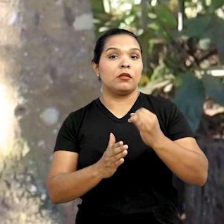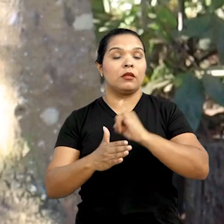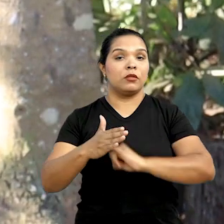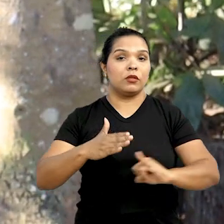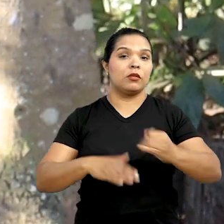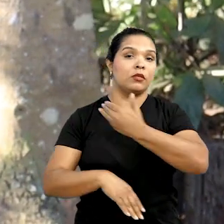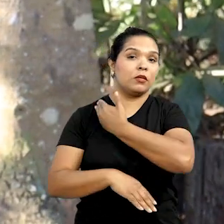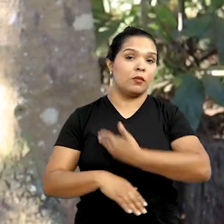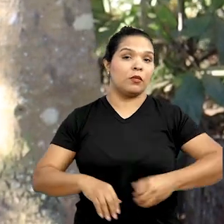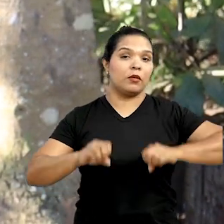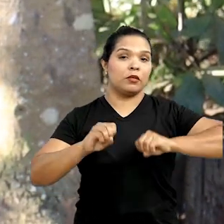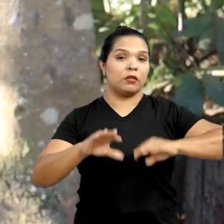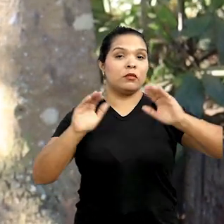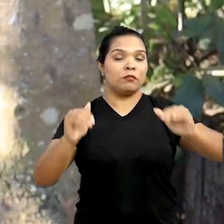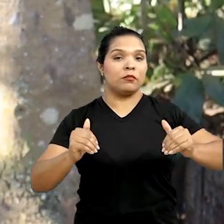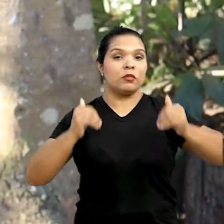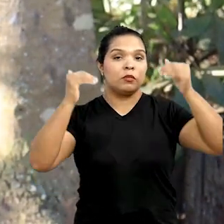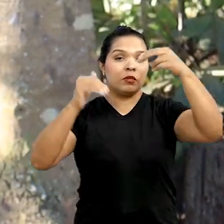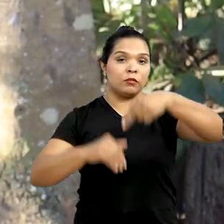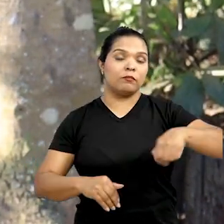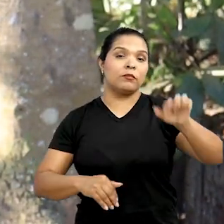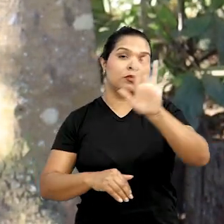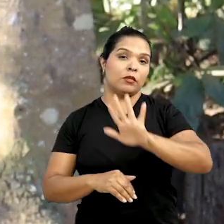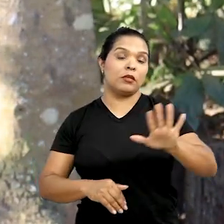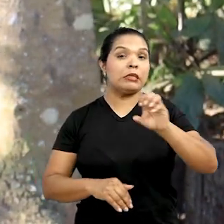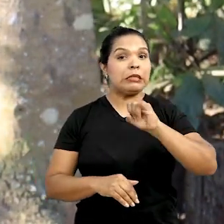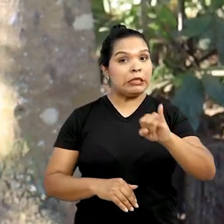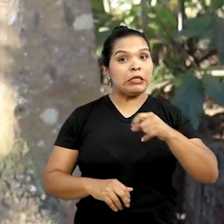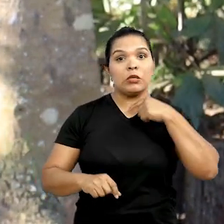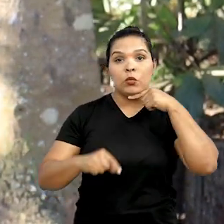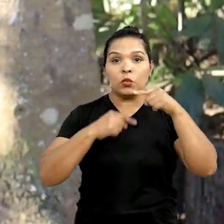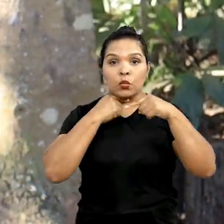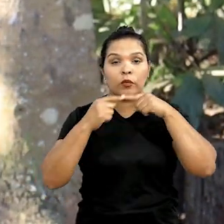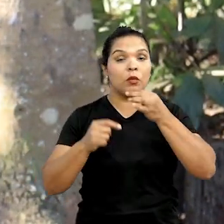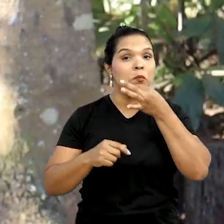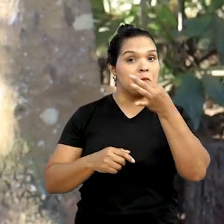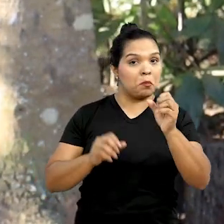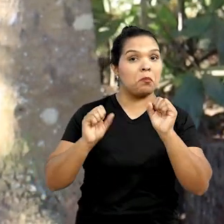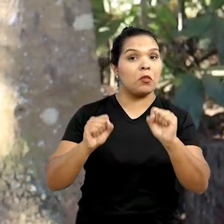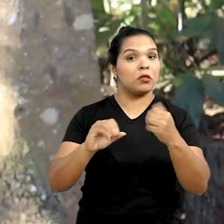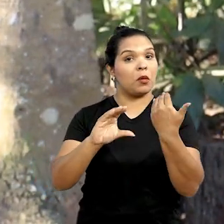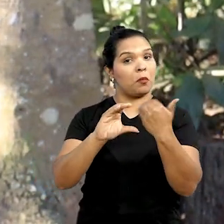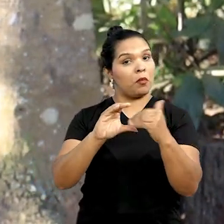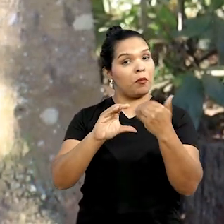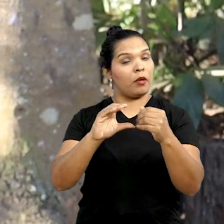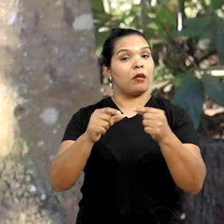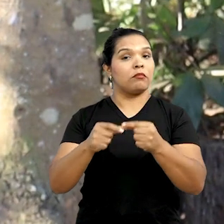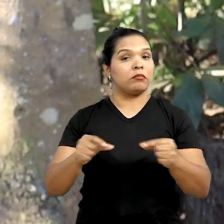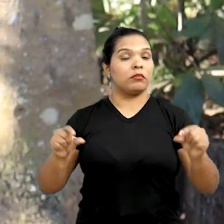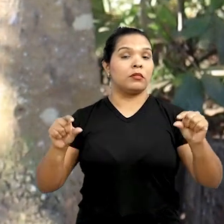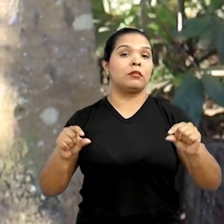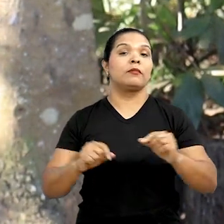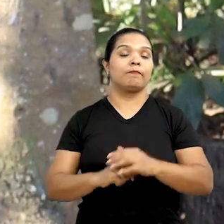nas instituições públicas de ensino superior nordestinas. Caso tenha alguma dúvida ou sugestão, envie um e-mail para